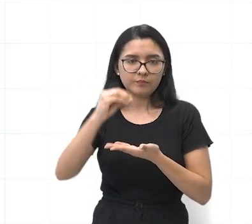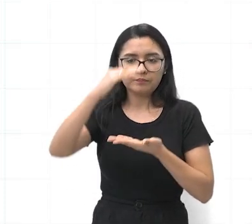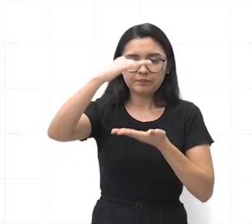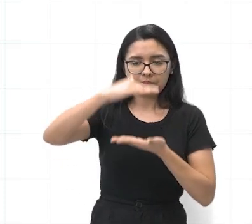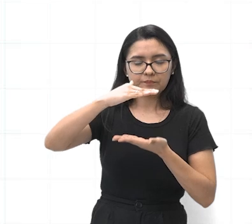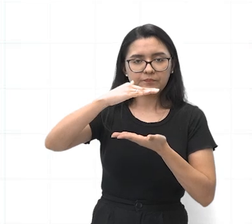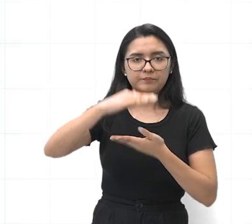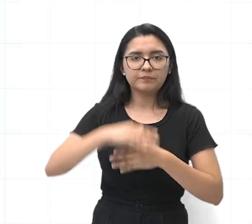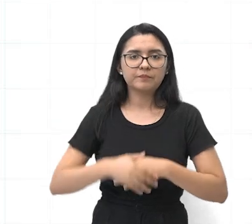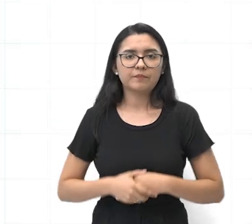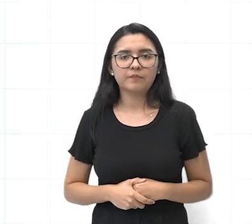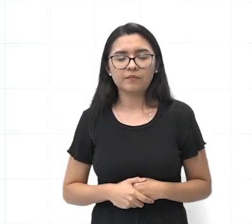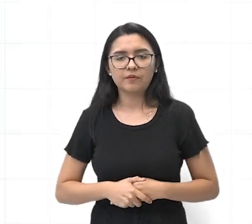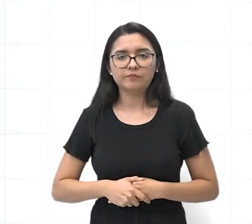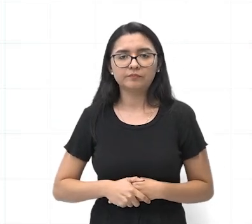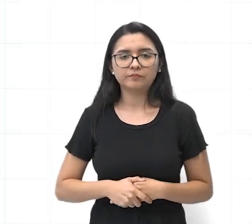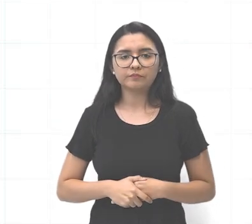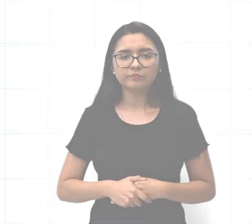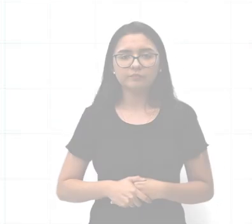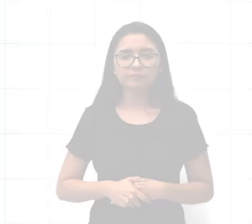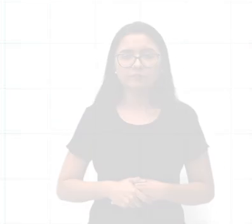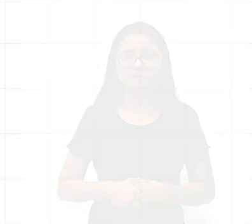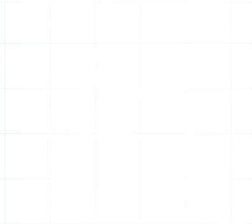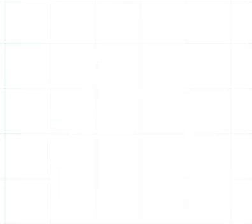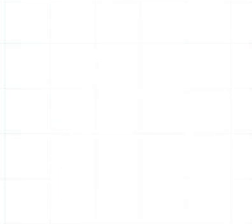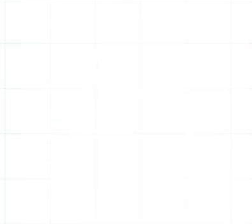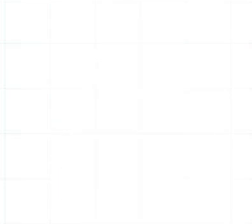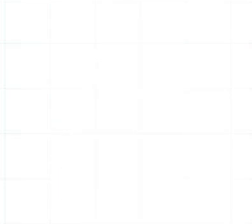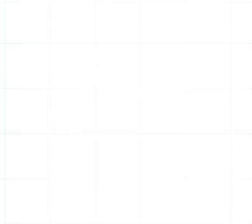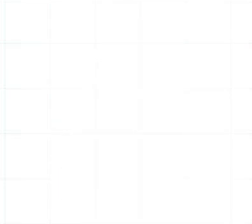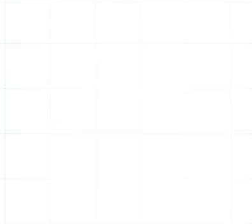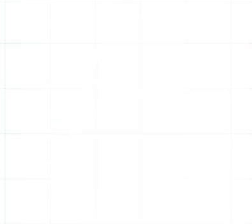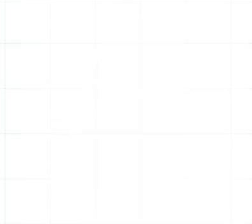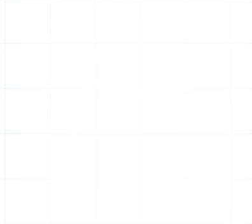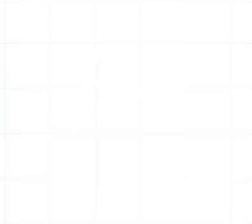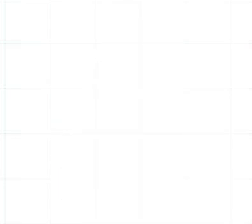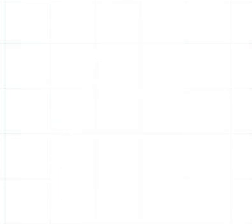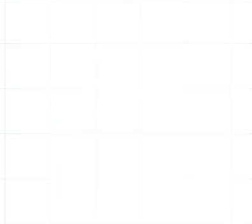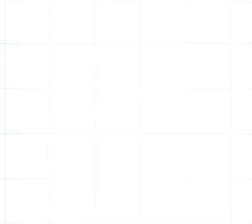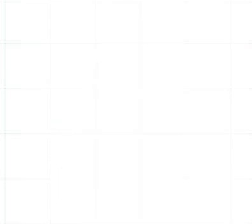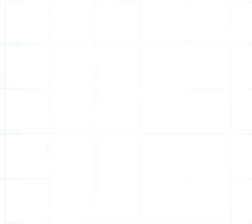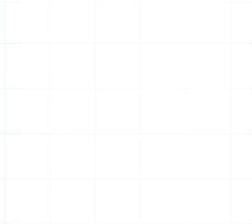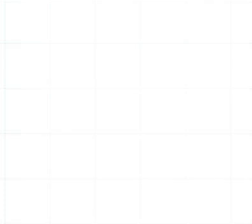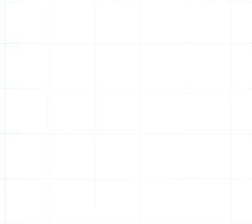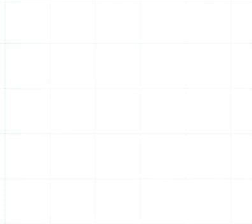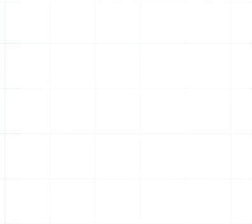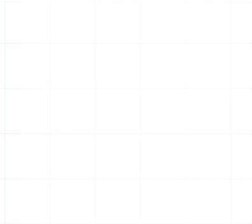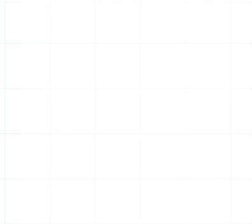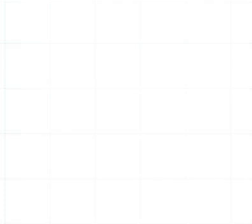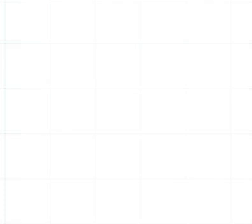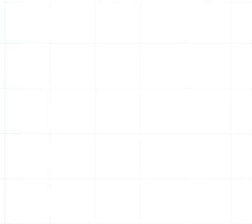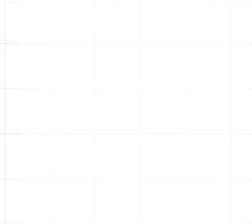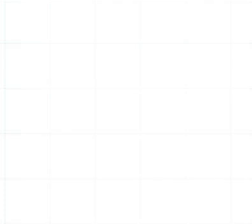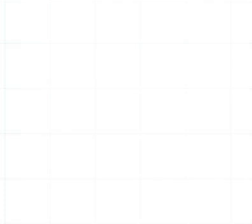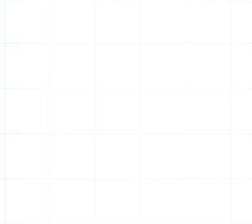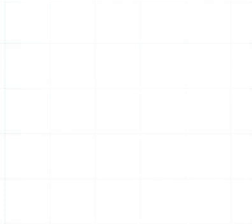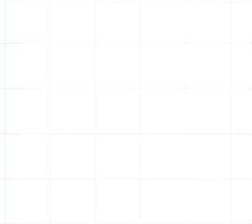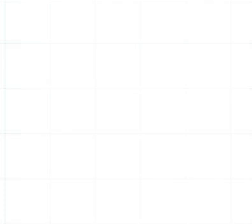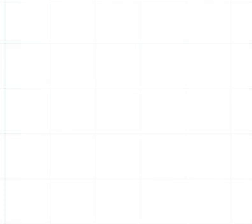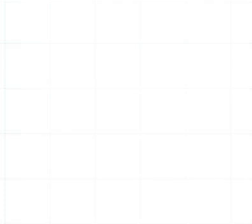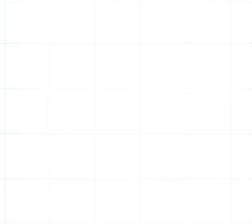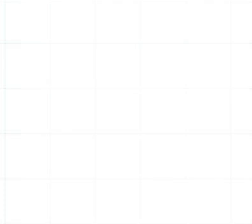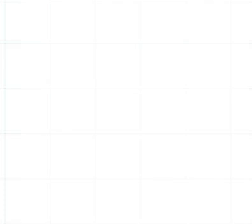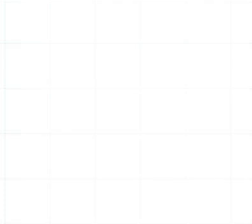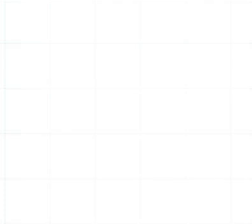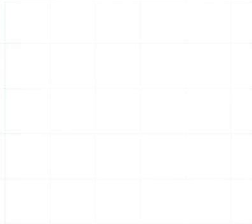achatado, certo? E mais circundo na região central, que é a região